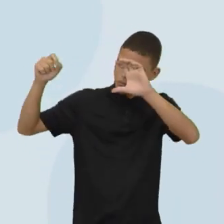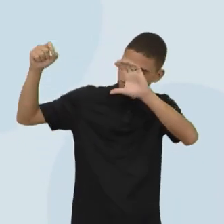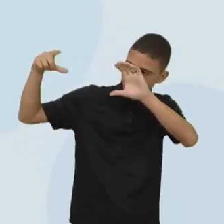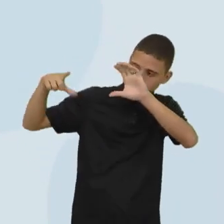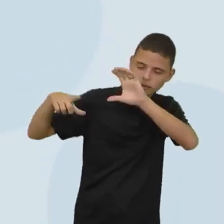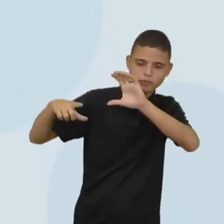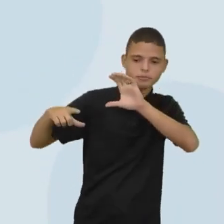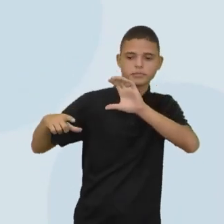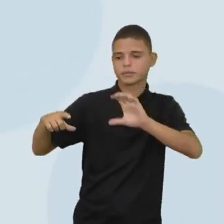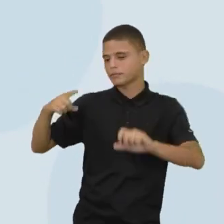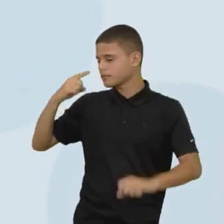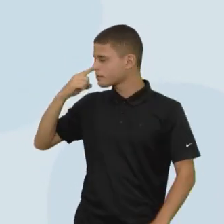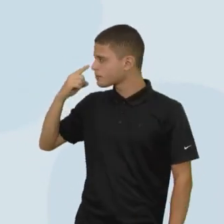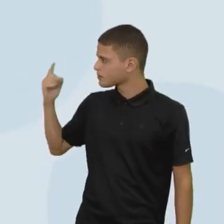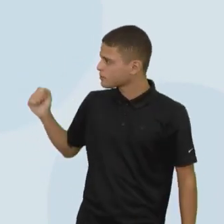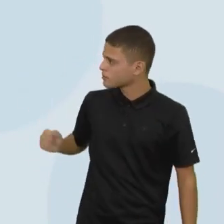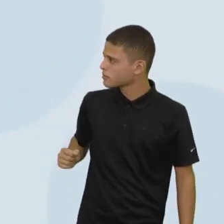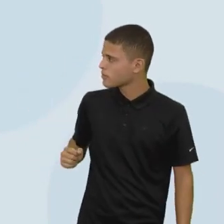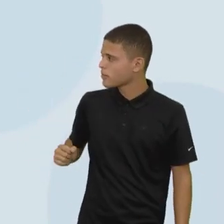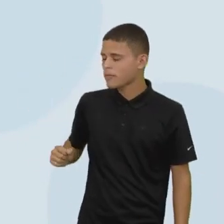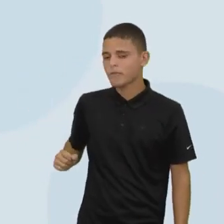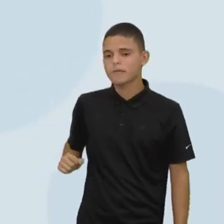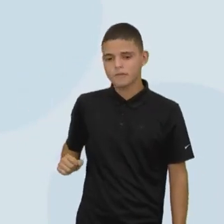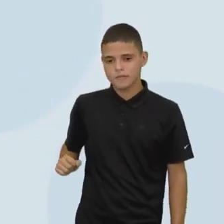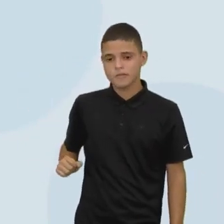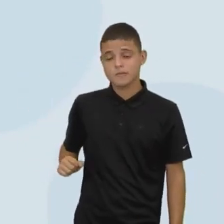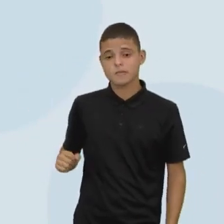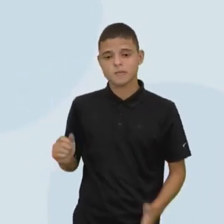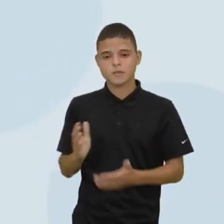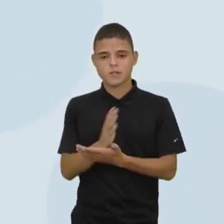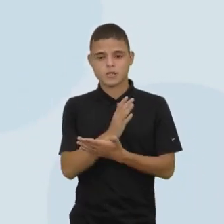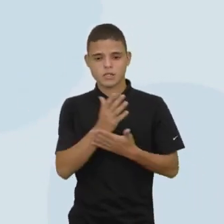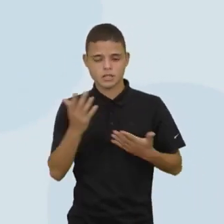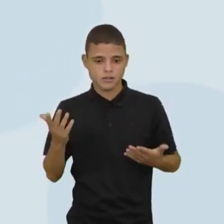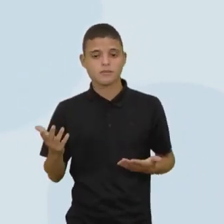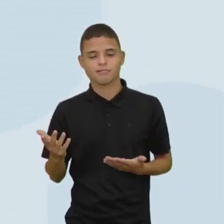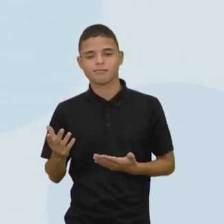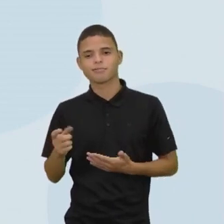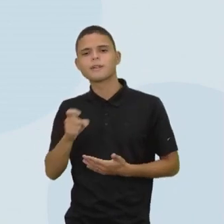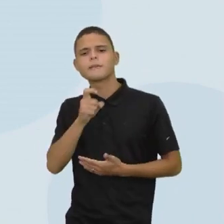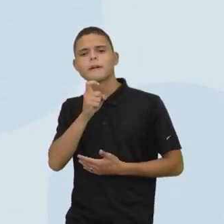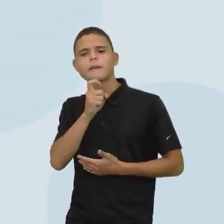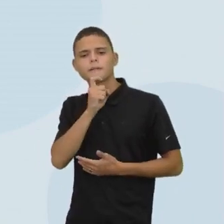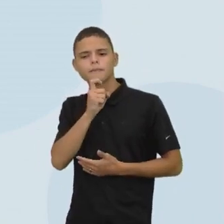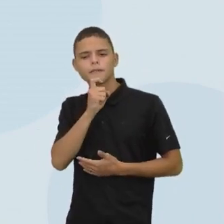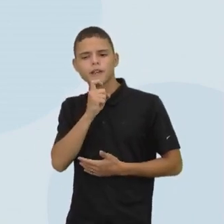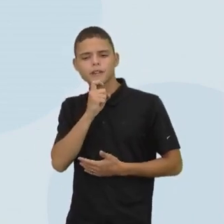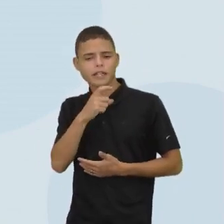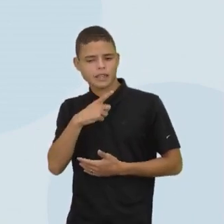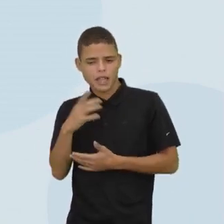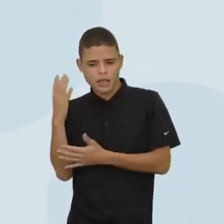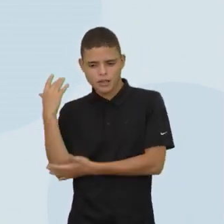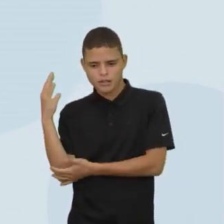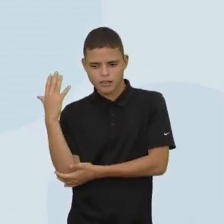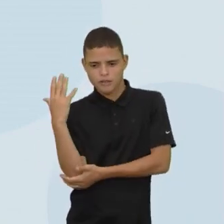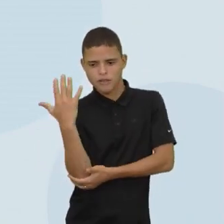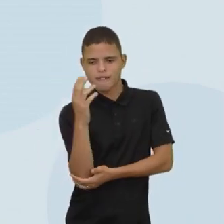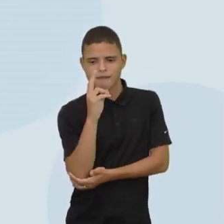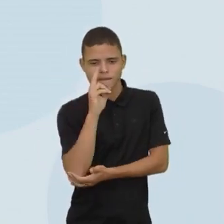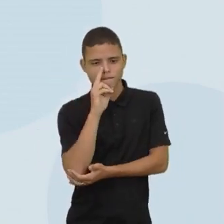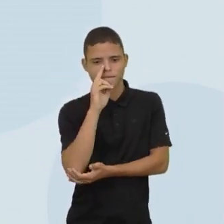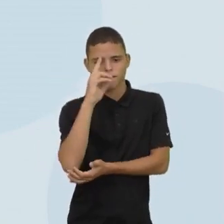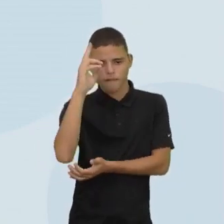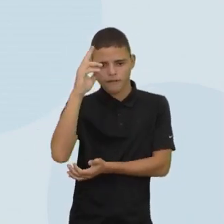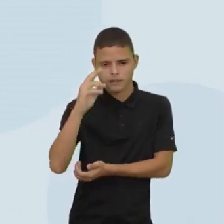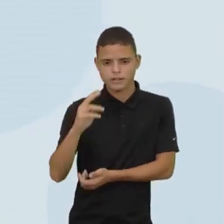lá uma imagem de satélite, né? Pontos aí verdes aí, que são pontos mais vegetativos. Aí os pontos mais claros são pontos aí que já